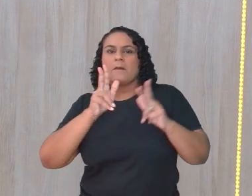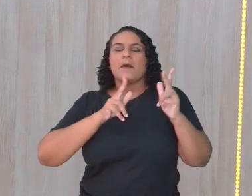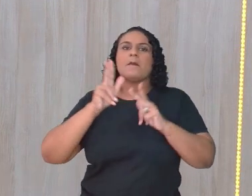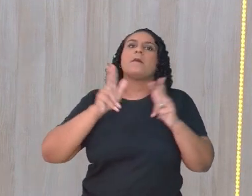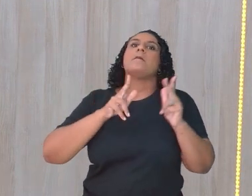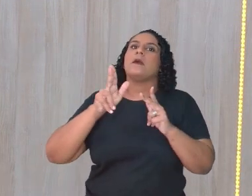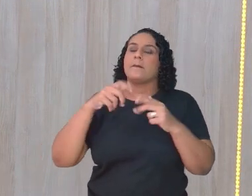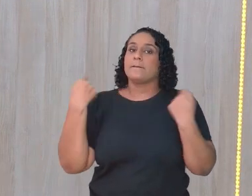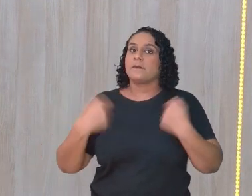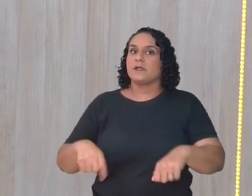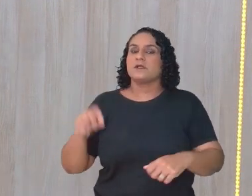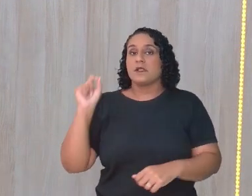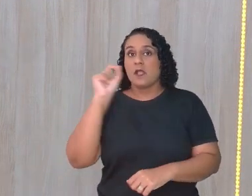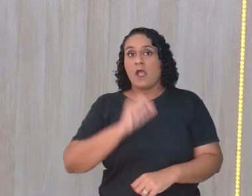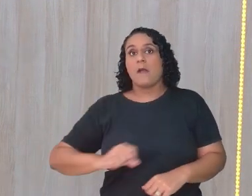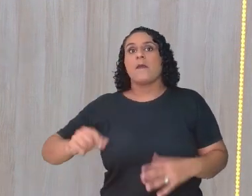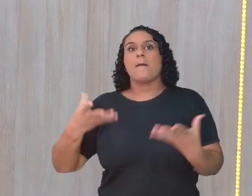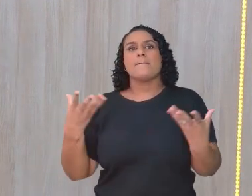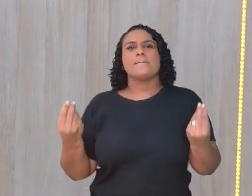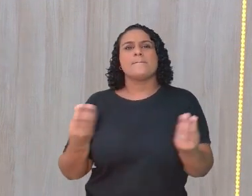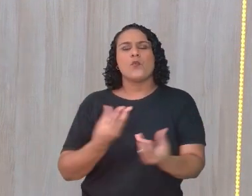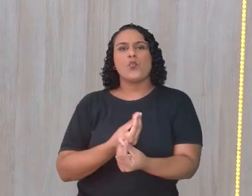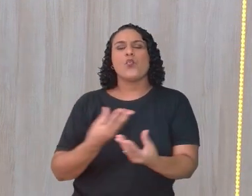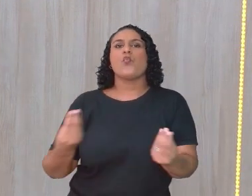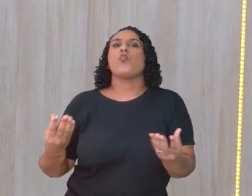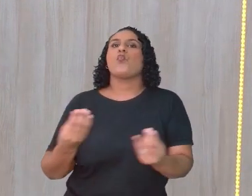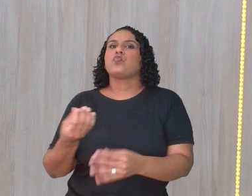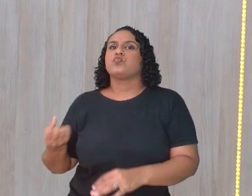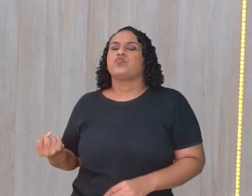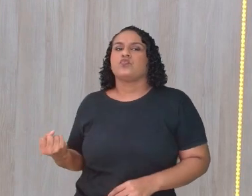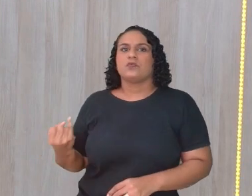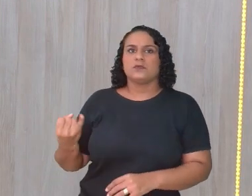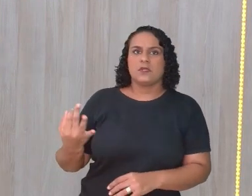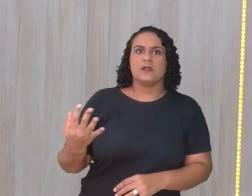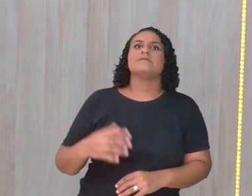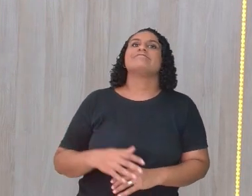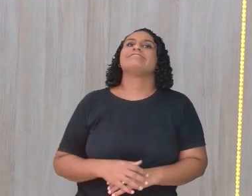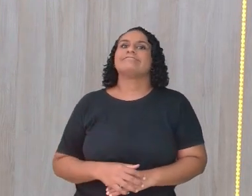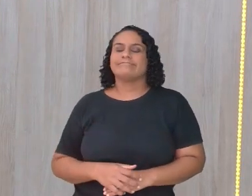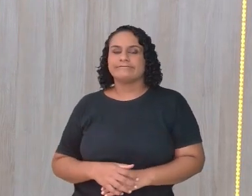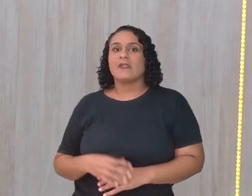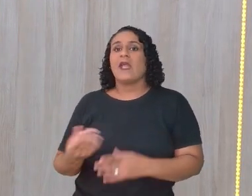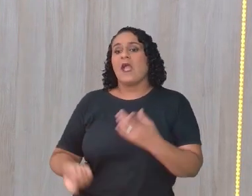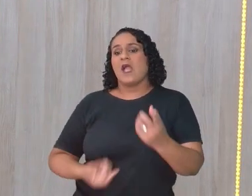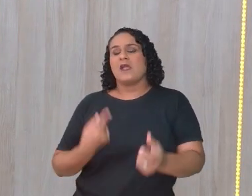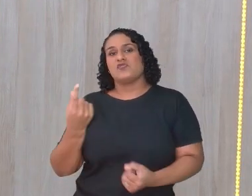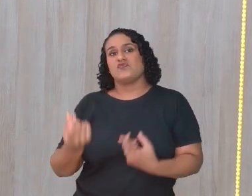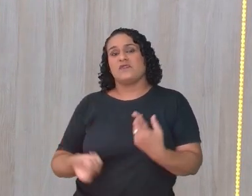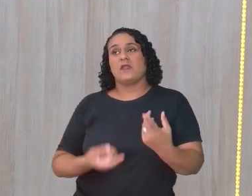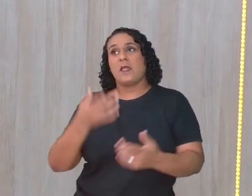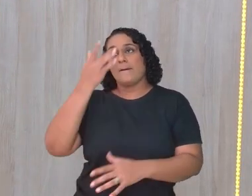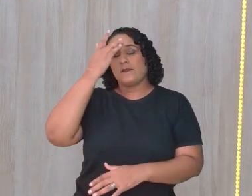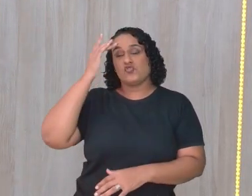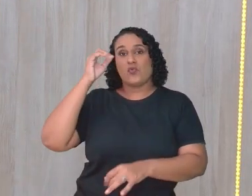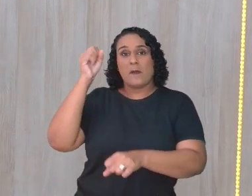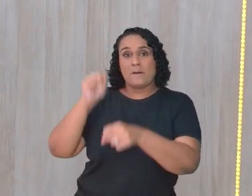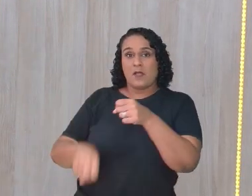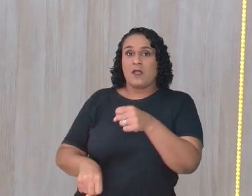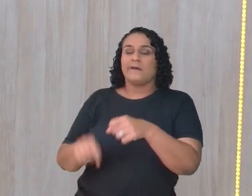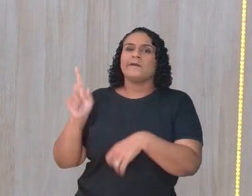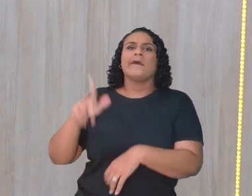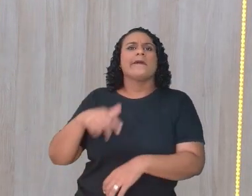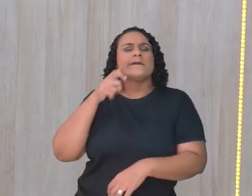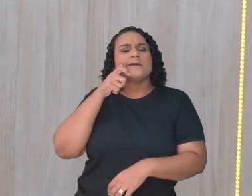grande quantidade para fazer a polinização. Então, muitas pessoas matam. Então, é muito interessante esse